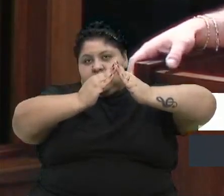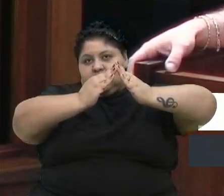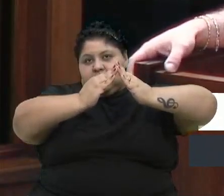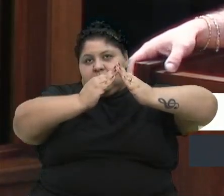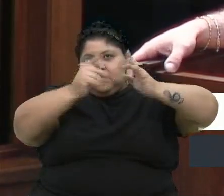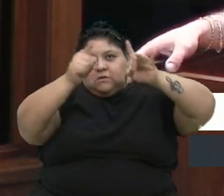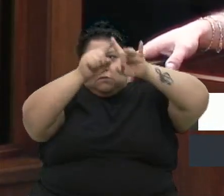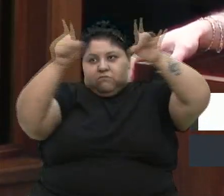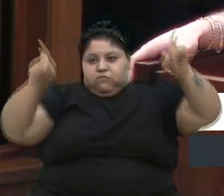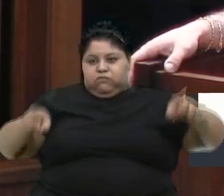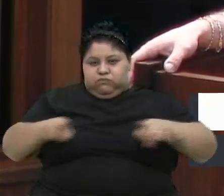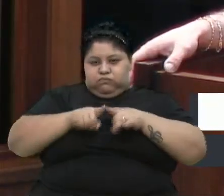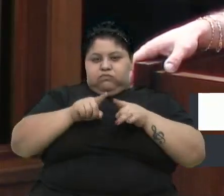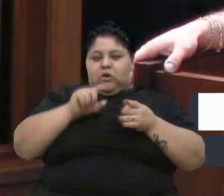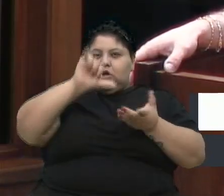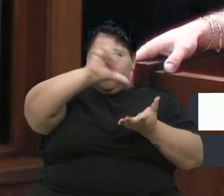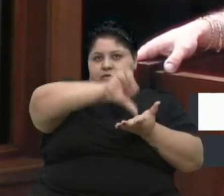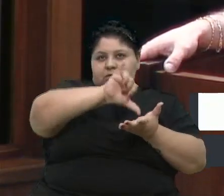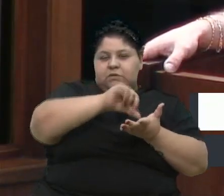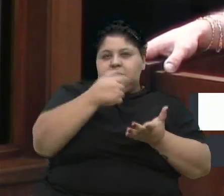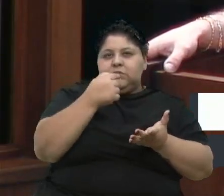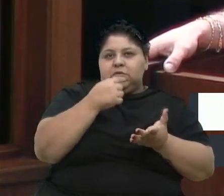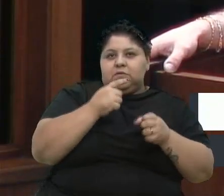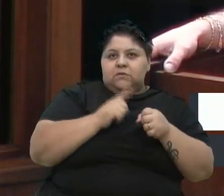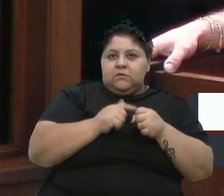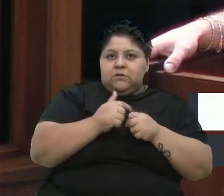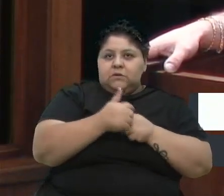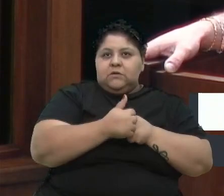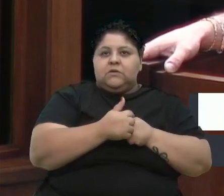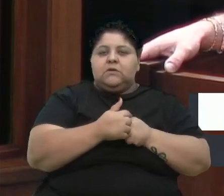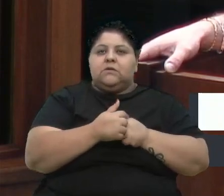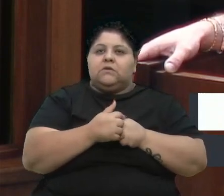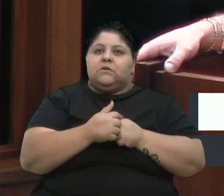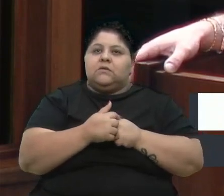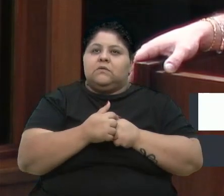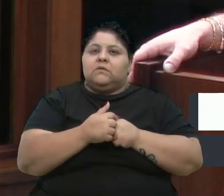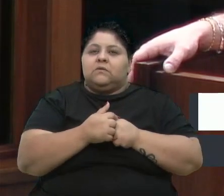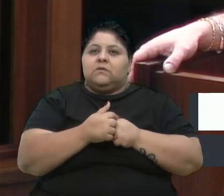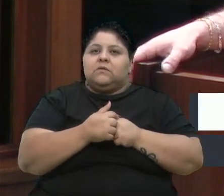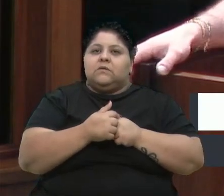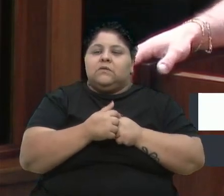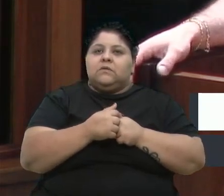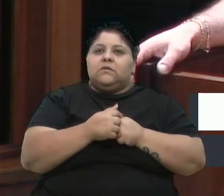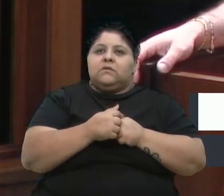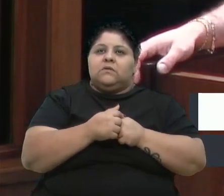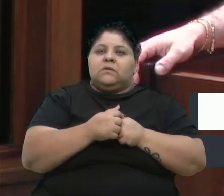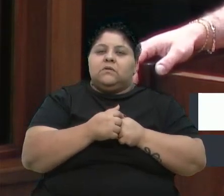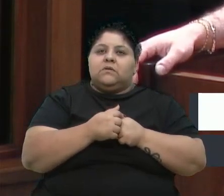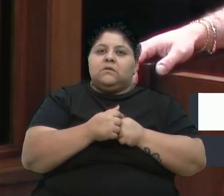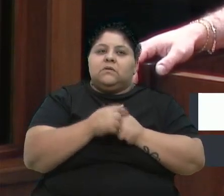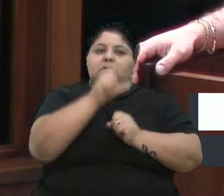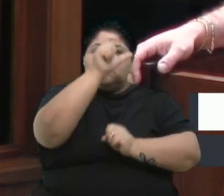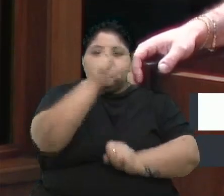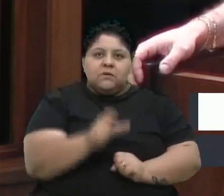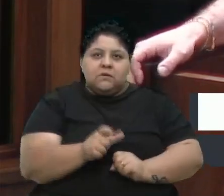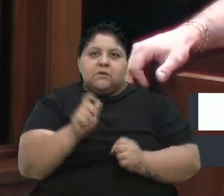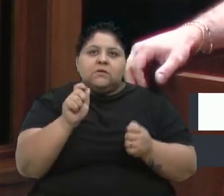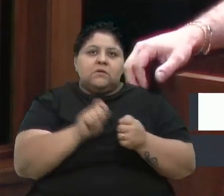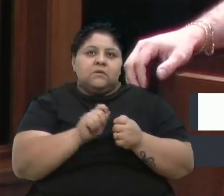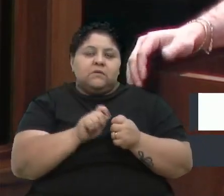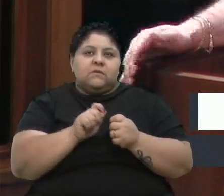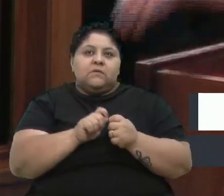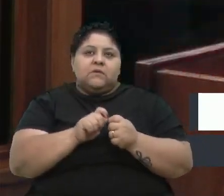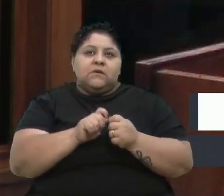central, no centro da cidade, de que, para concluir, presidente, de que as pessoas fazem suas